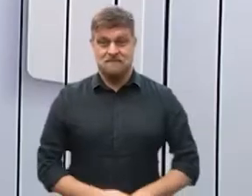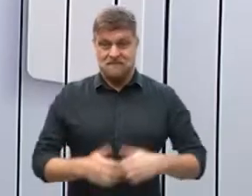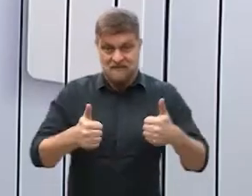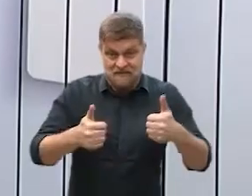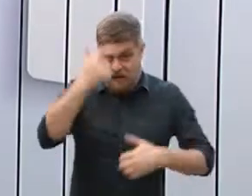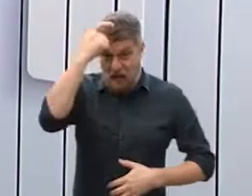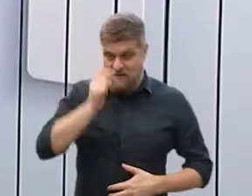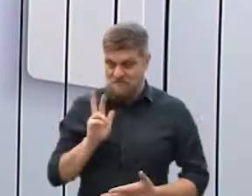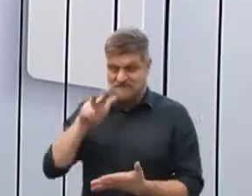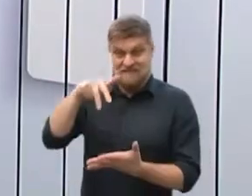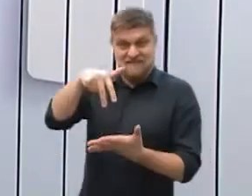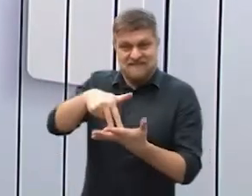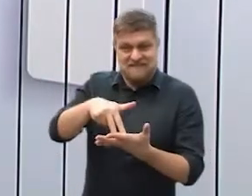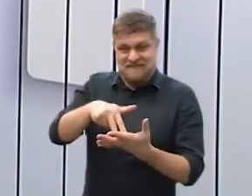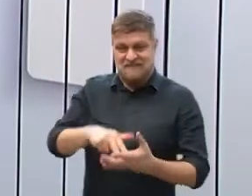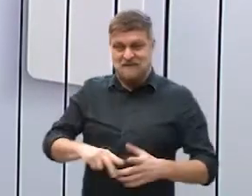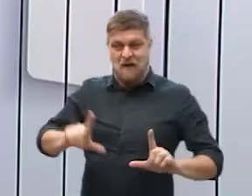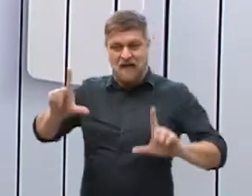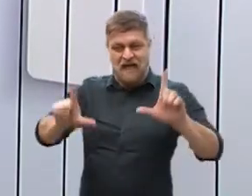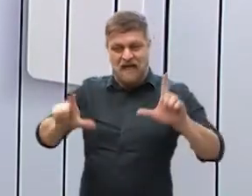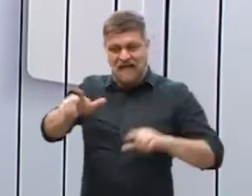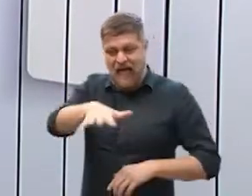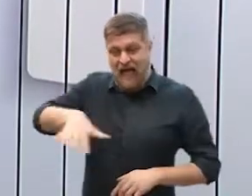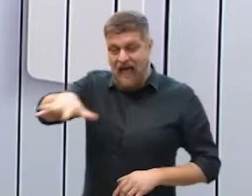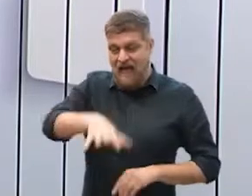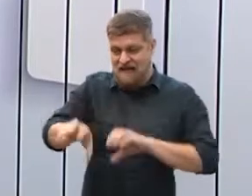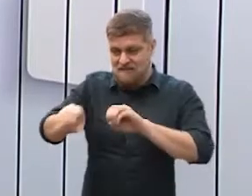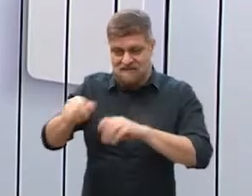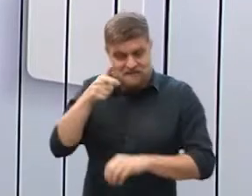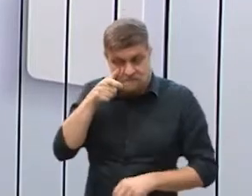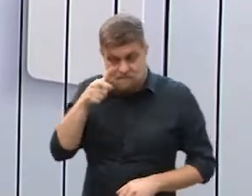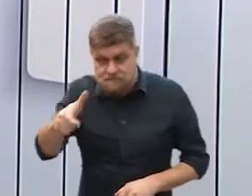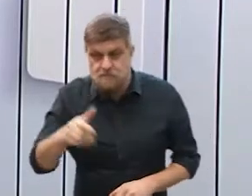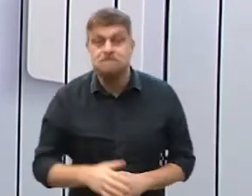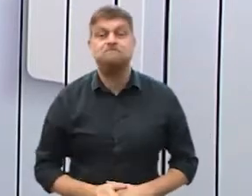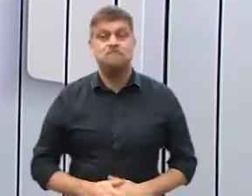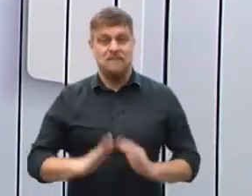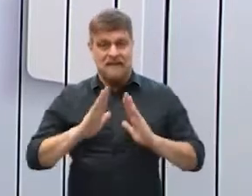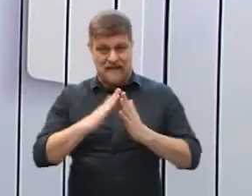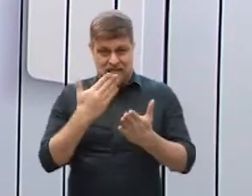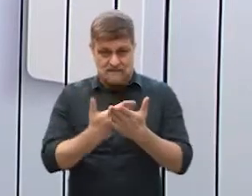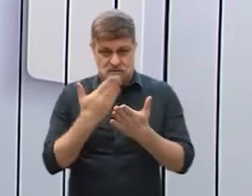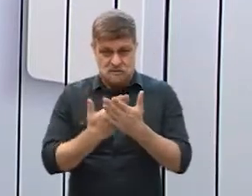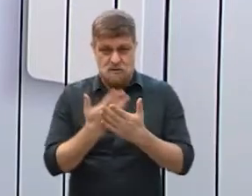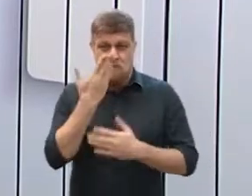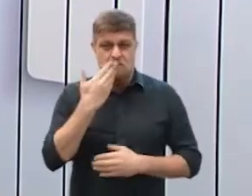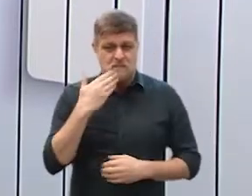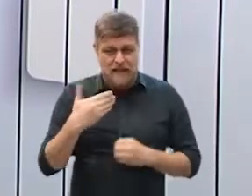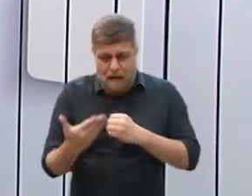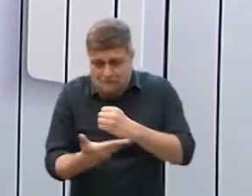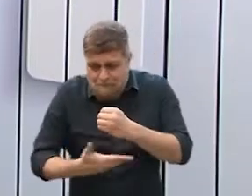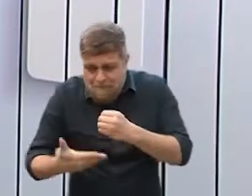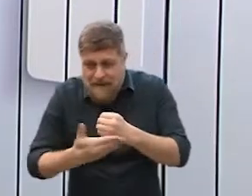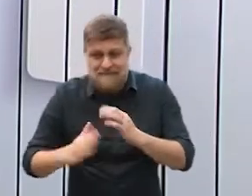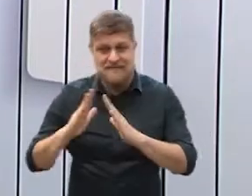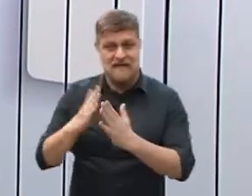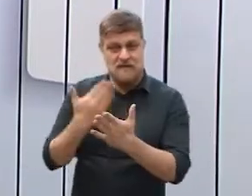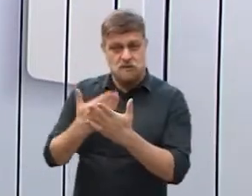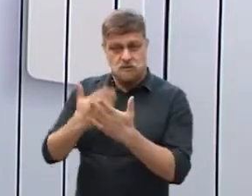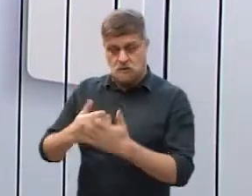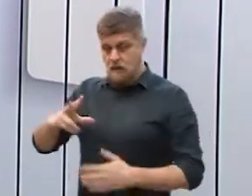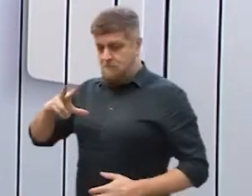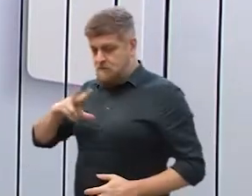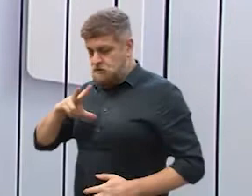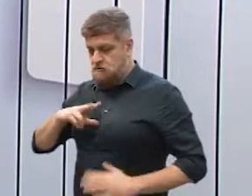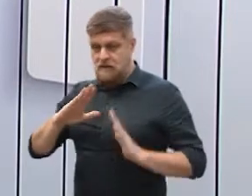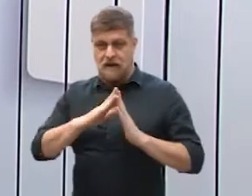Bom, eu estou de volta no quadro De Olho na Educação. Olha, as escolas de educação básica do Brasil, públicas e privadas,